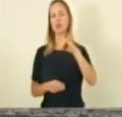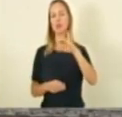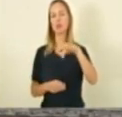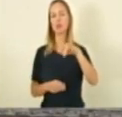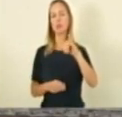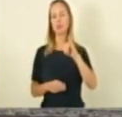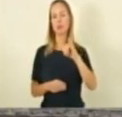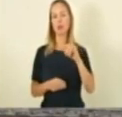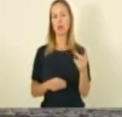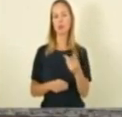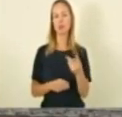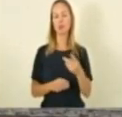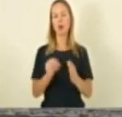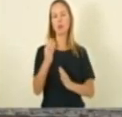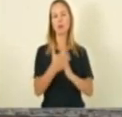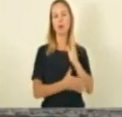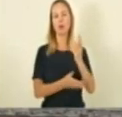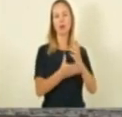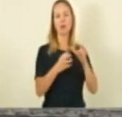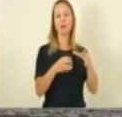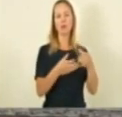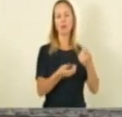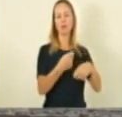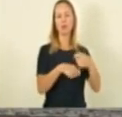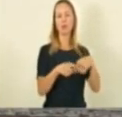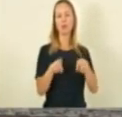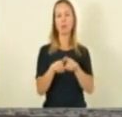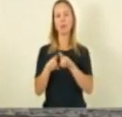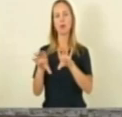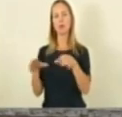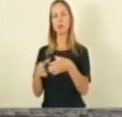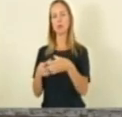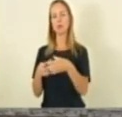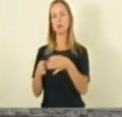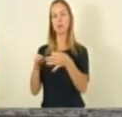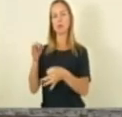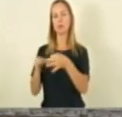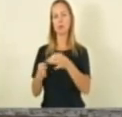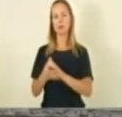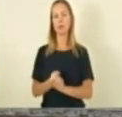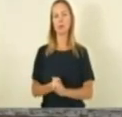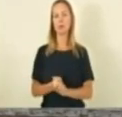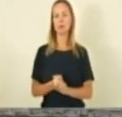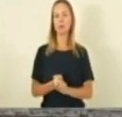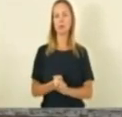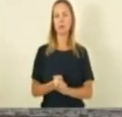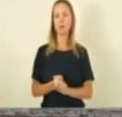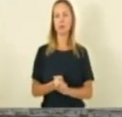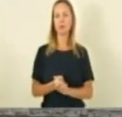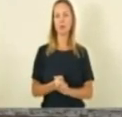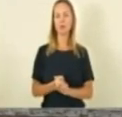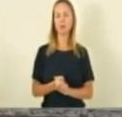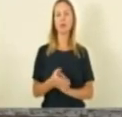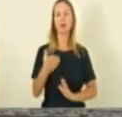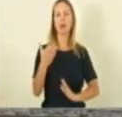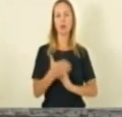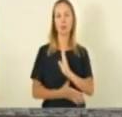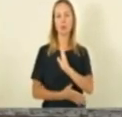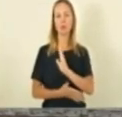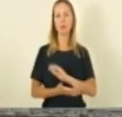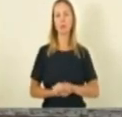e Justiça. Os deputados que aprovam permaneçam como estão, os contrários se manifestam.